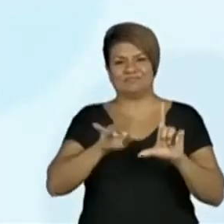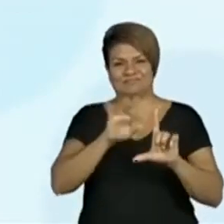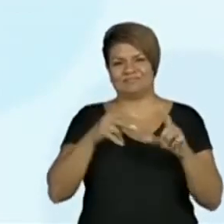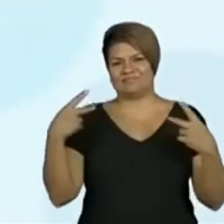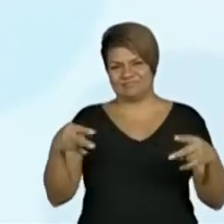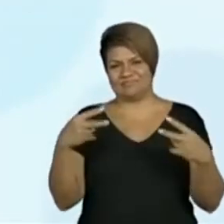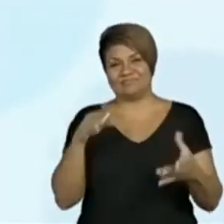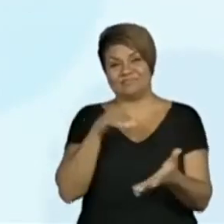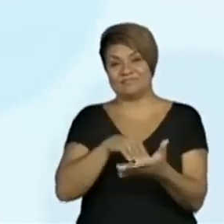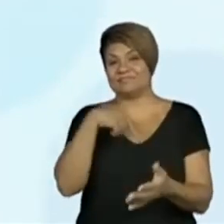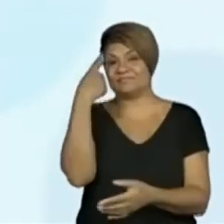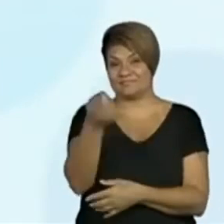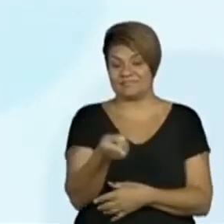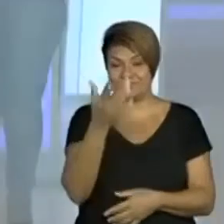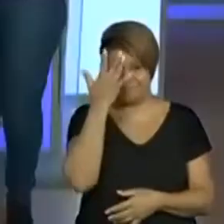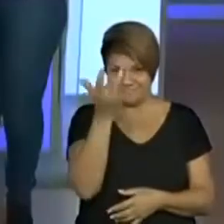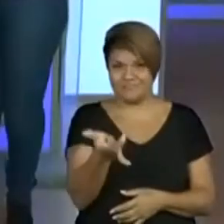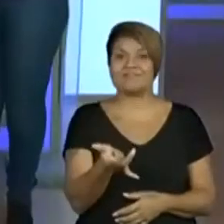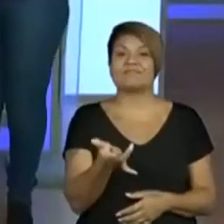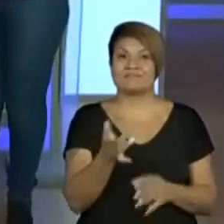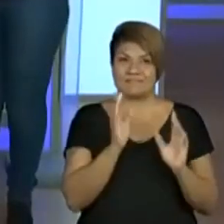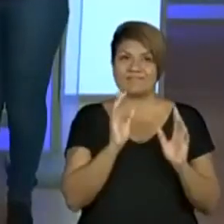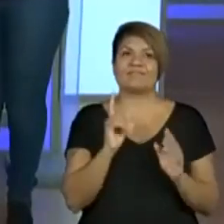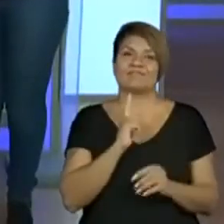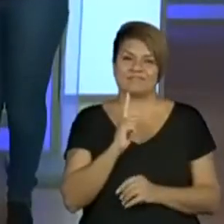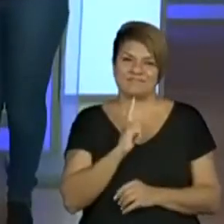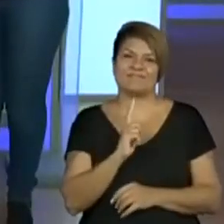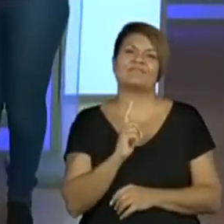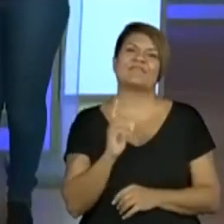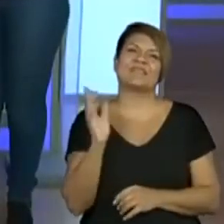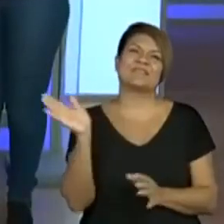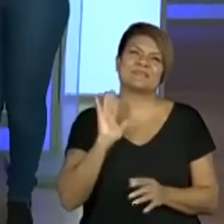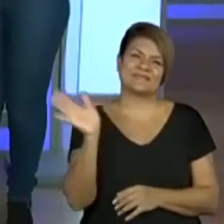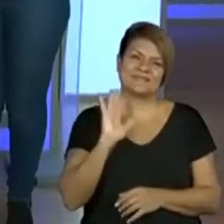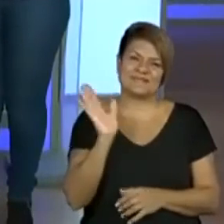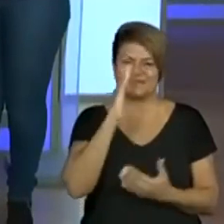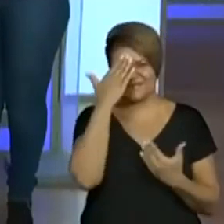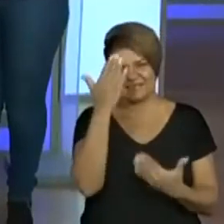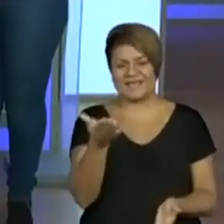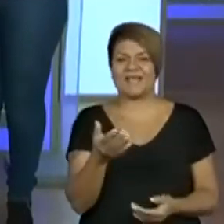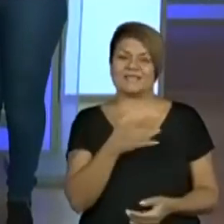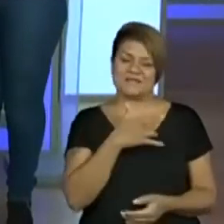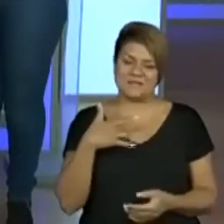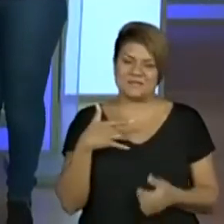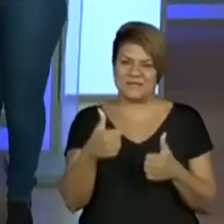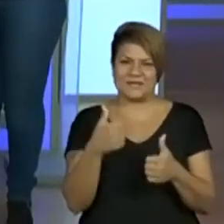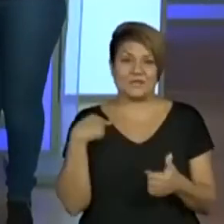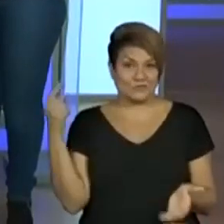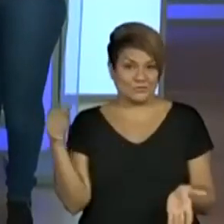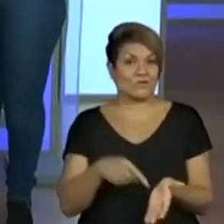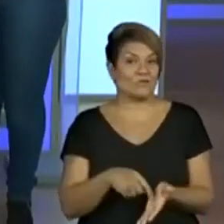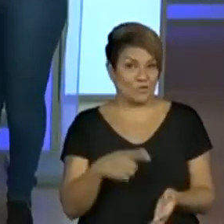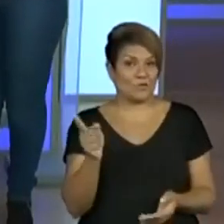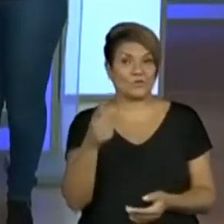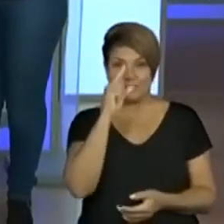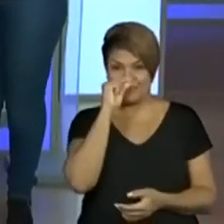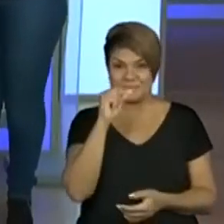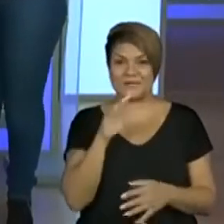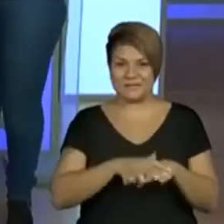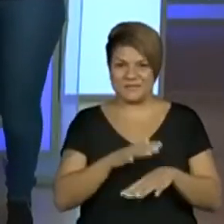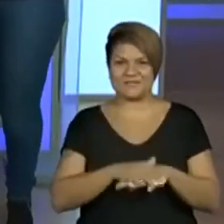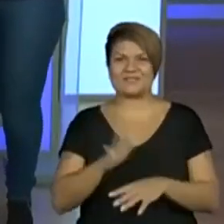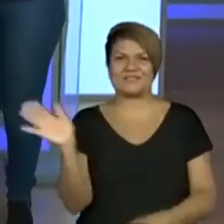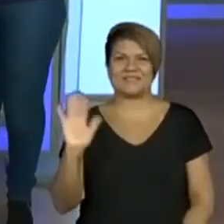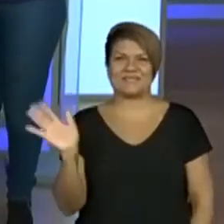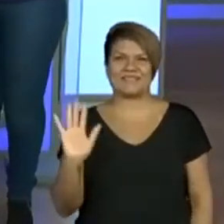até a próxima aliás Amanhã já tem próximo aqui com o segundo muito muito muito obrigada então meninas já volto com a professora Ana Paula na aula de